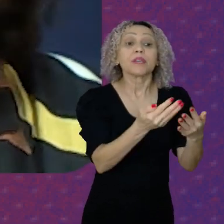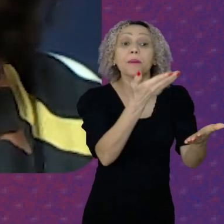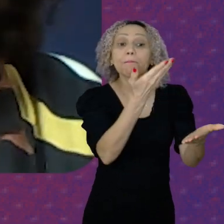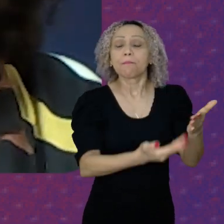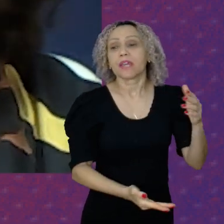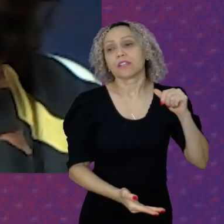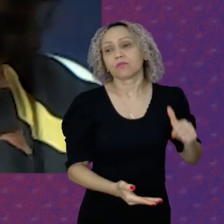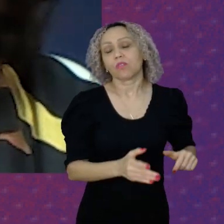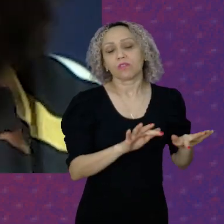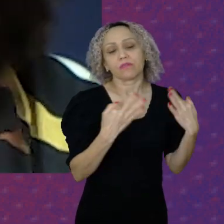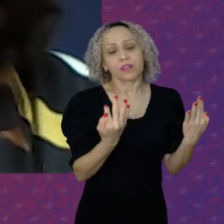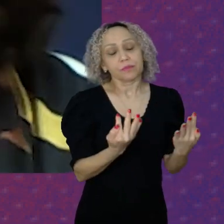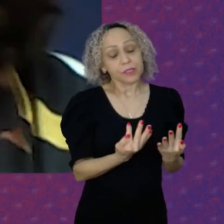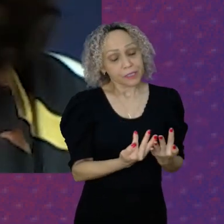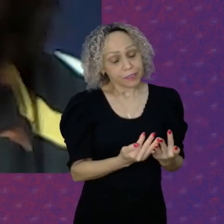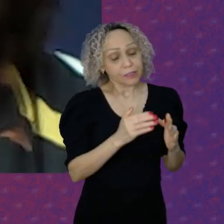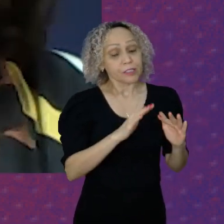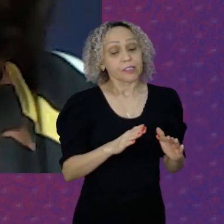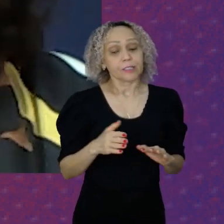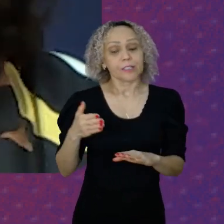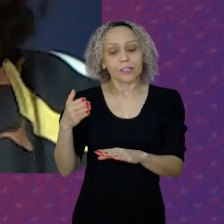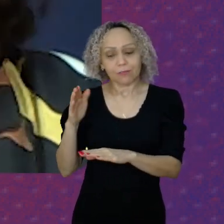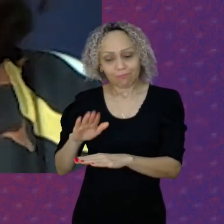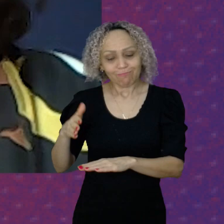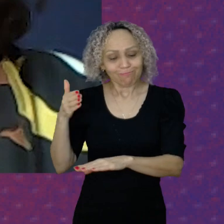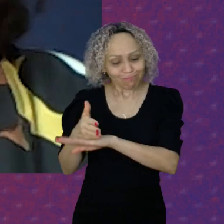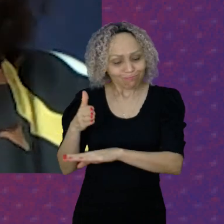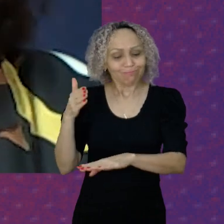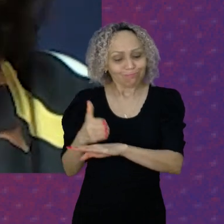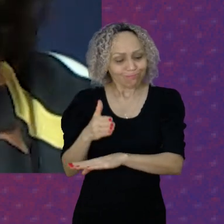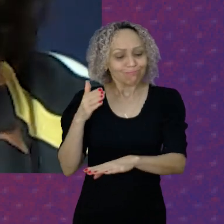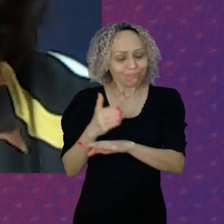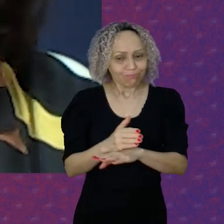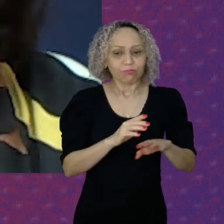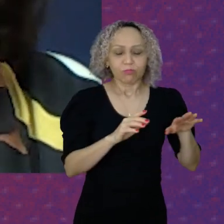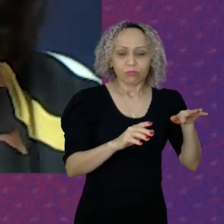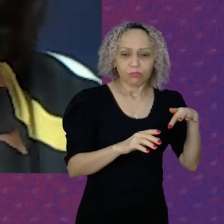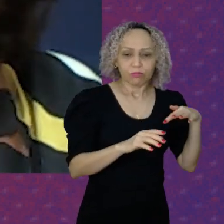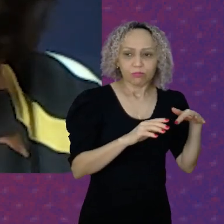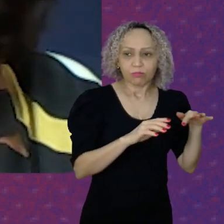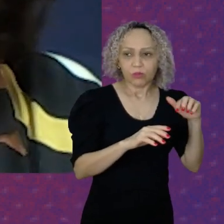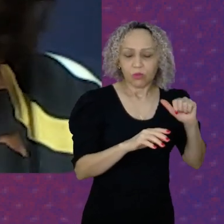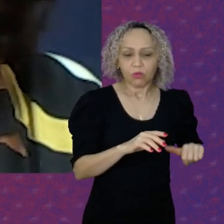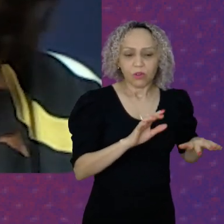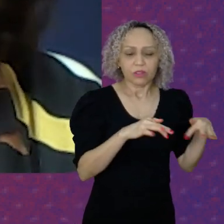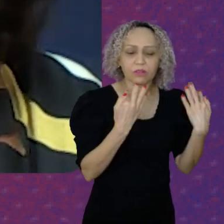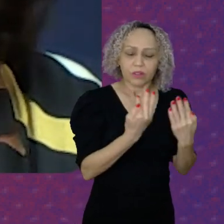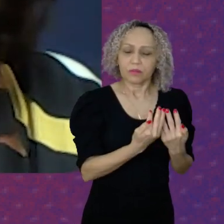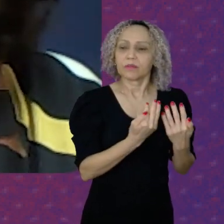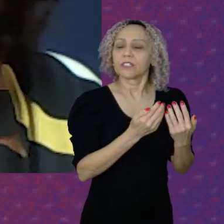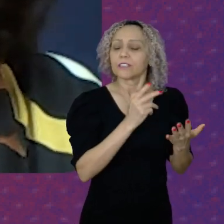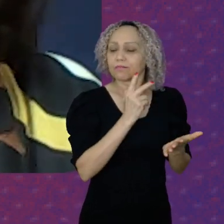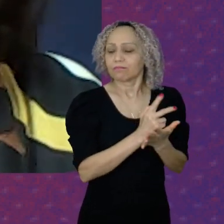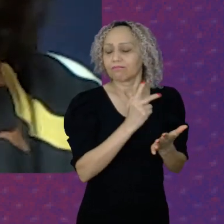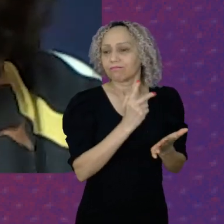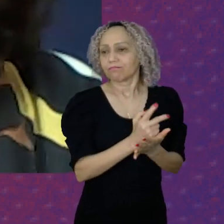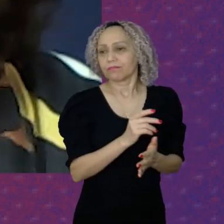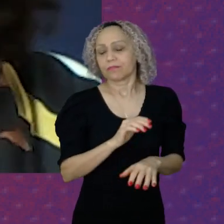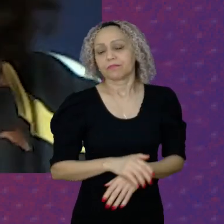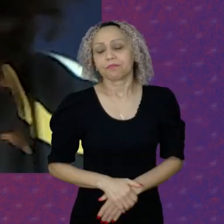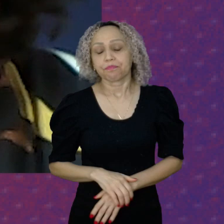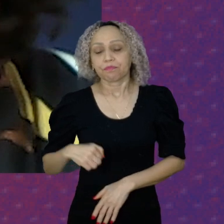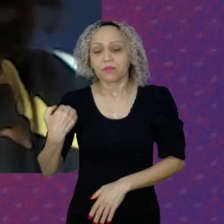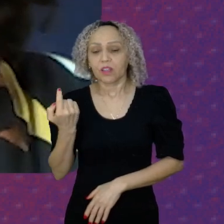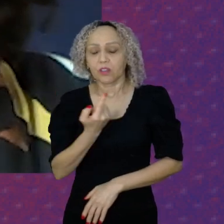temos que monitorar, inclusive, né, todos nós somos responsáveis como cidadãos, cidadãs e